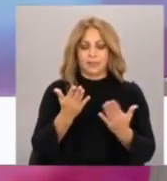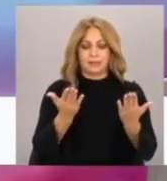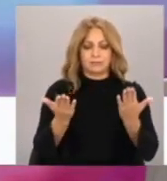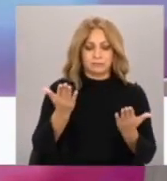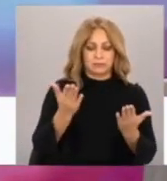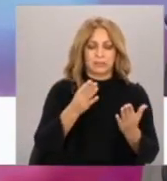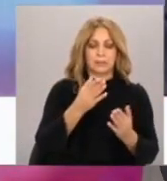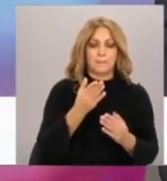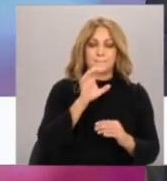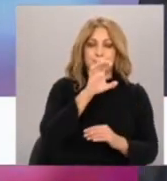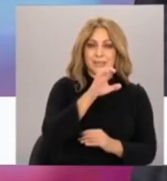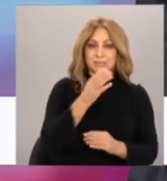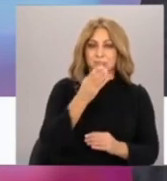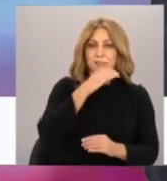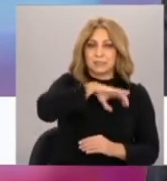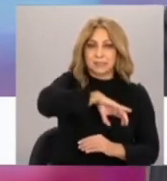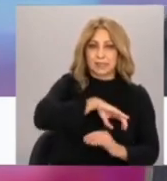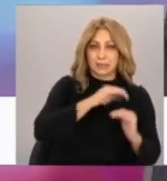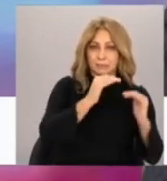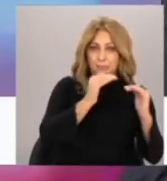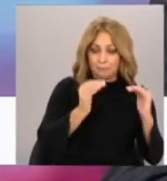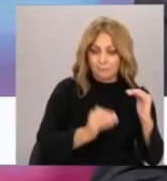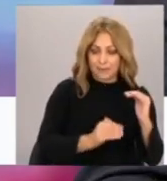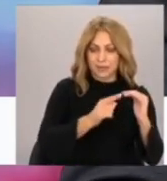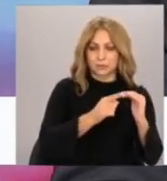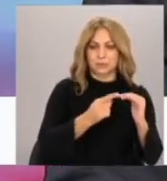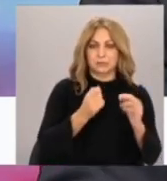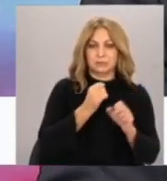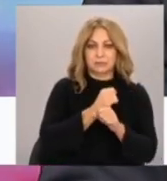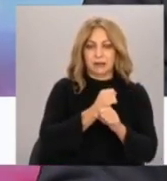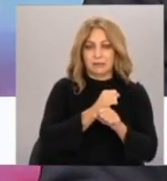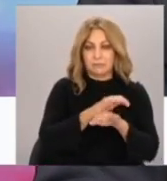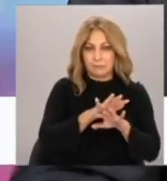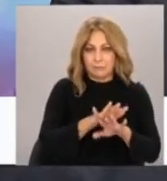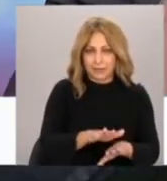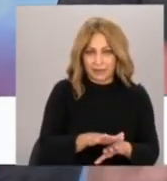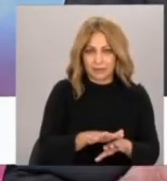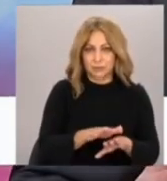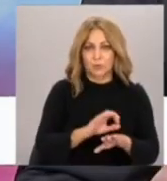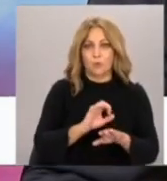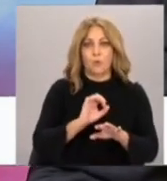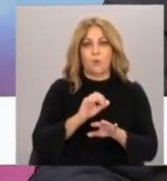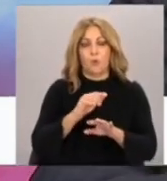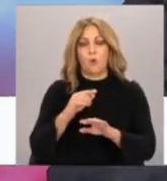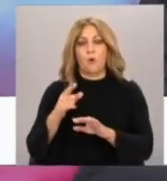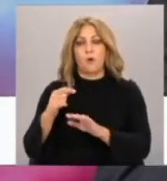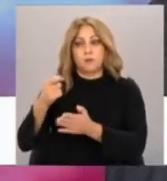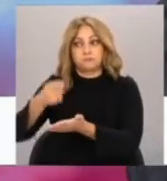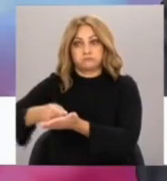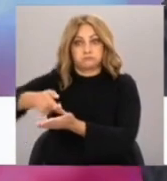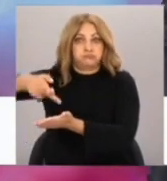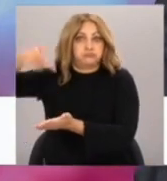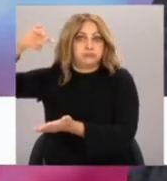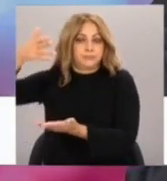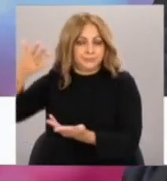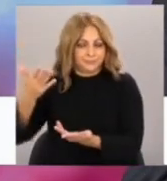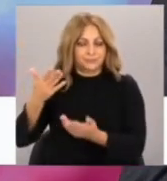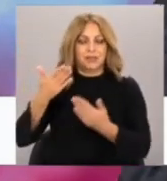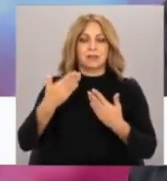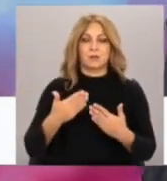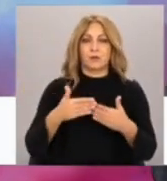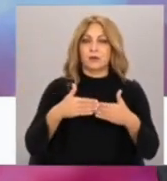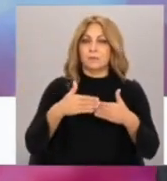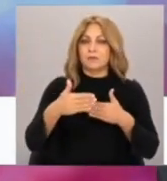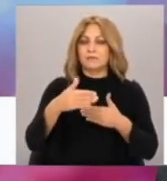de salários baixos e trabalho em para tecido ou um país de alto valor acrescentado nós vivemos agora um